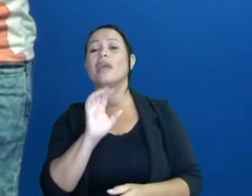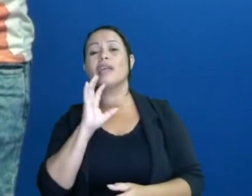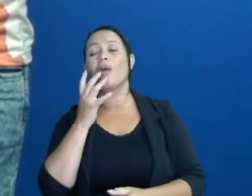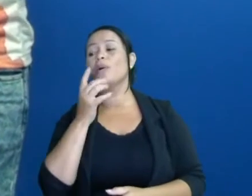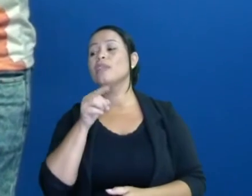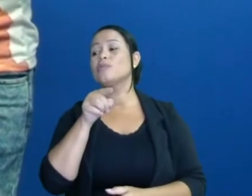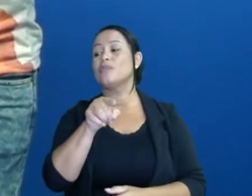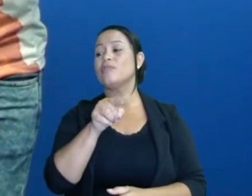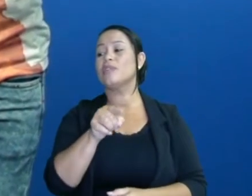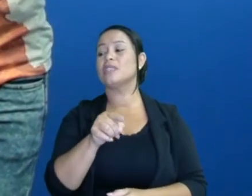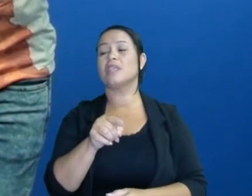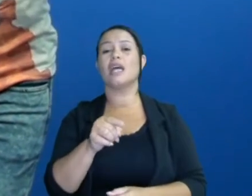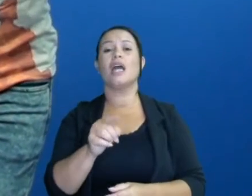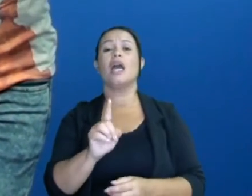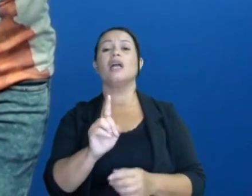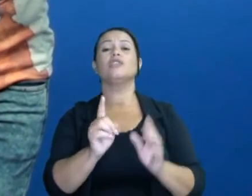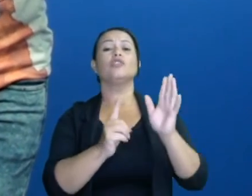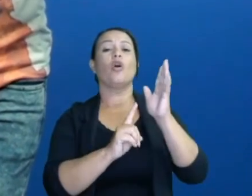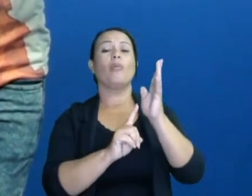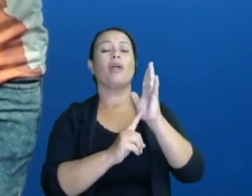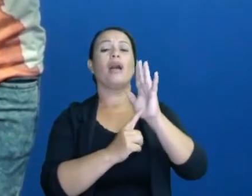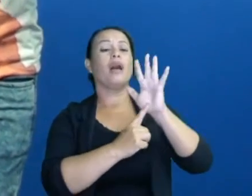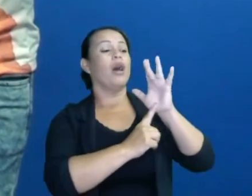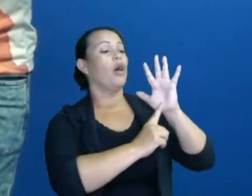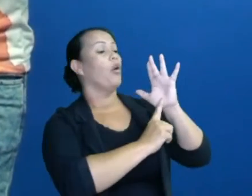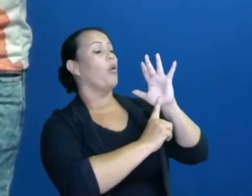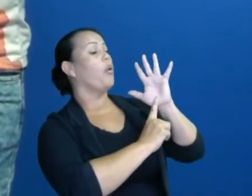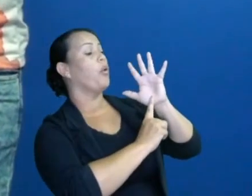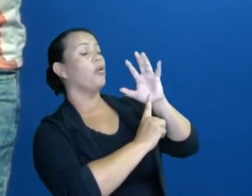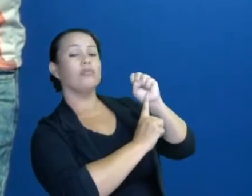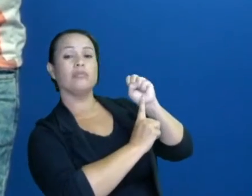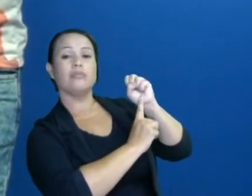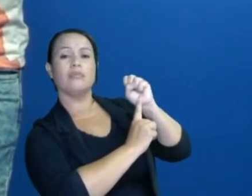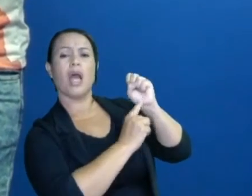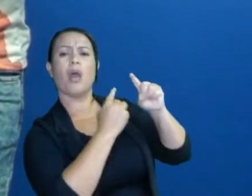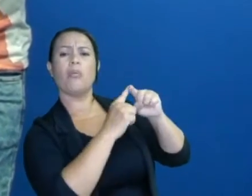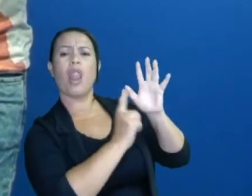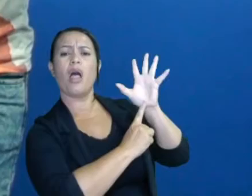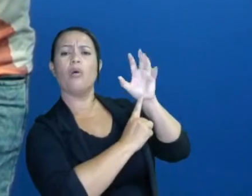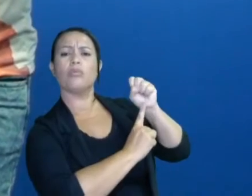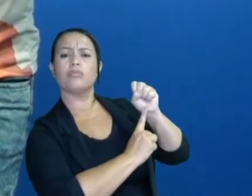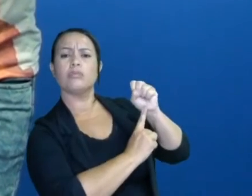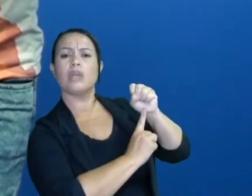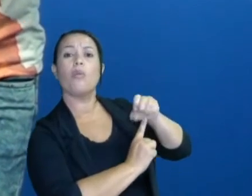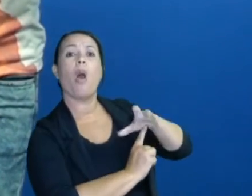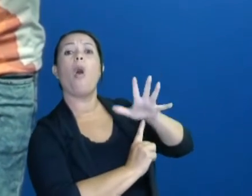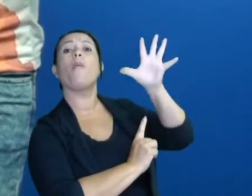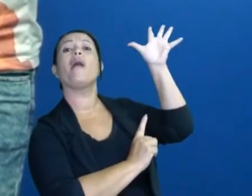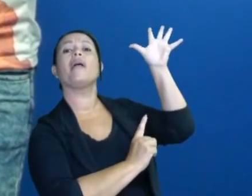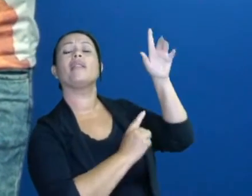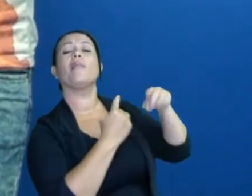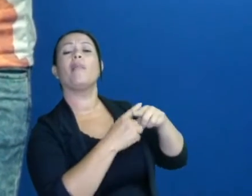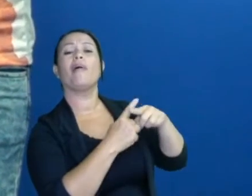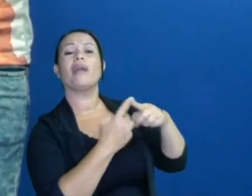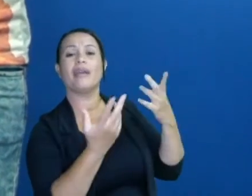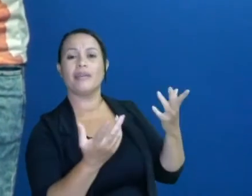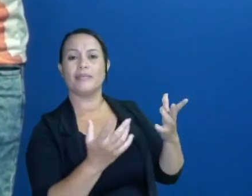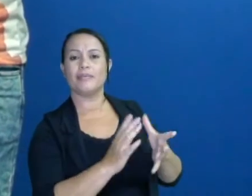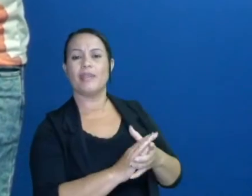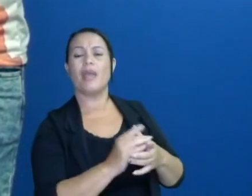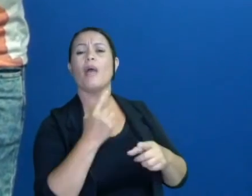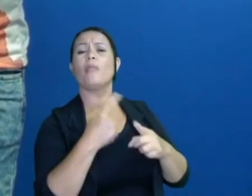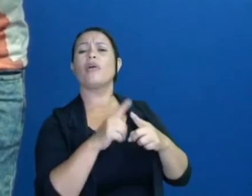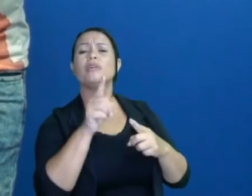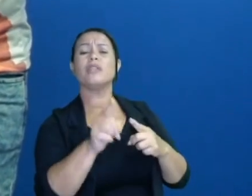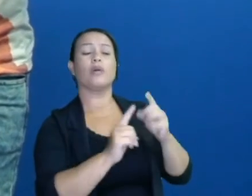quando você sopra uma vela e a vela apaga? Porque a vela não aumenta a chama da vela, a vela apaga. Quando você